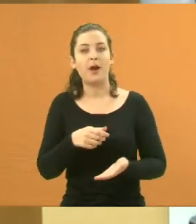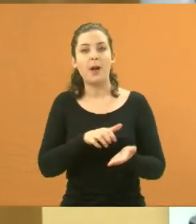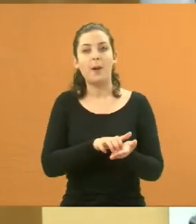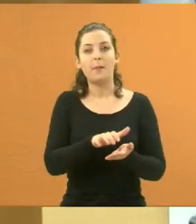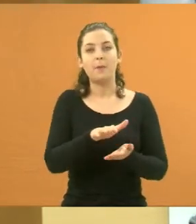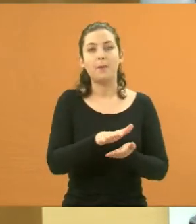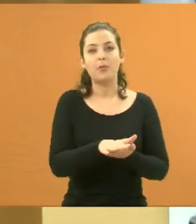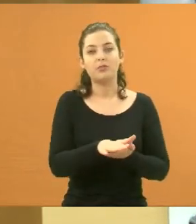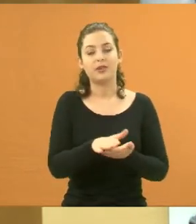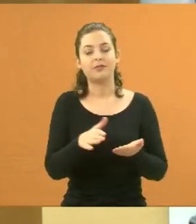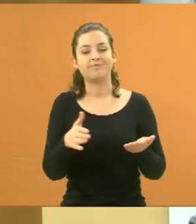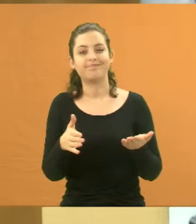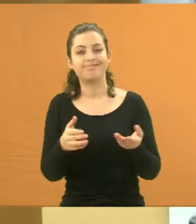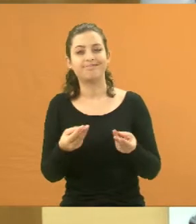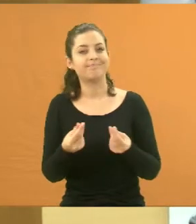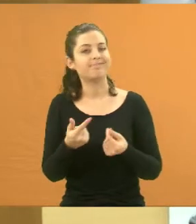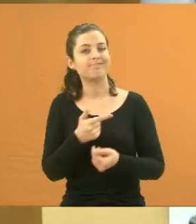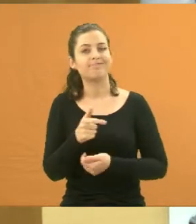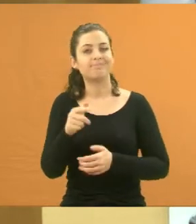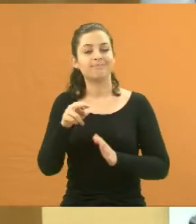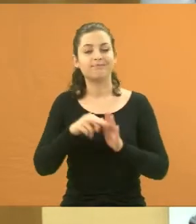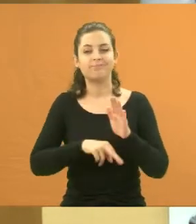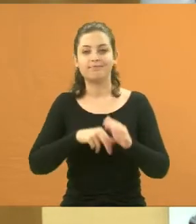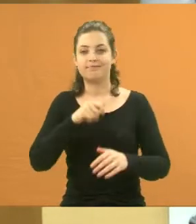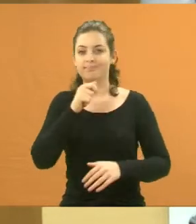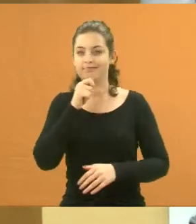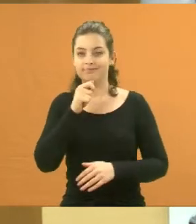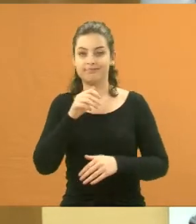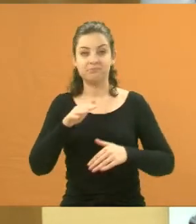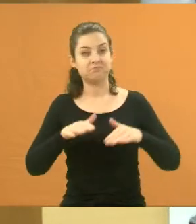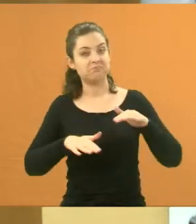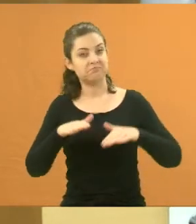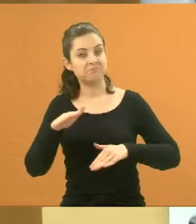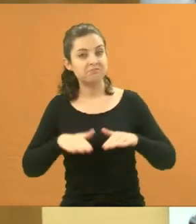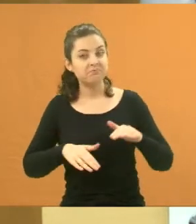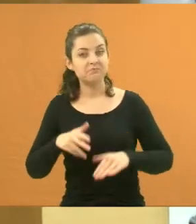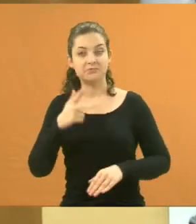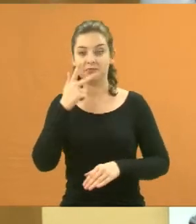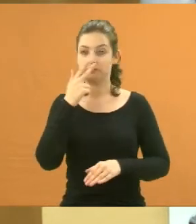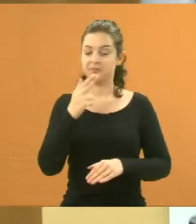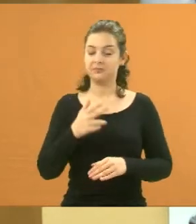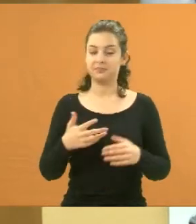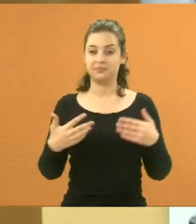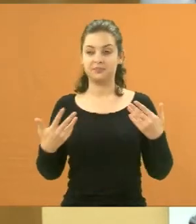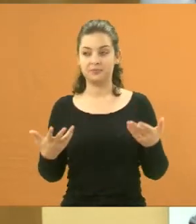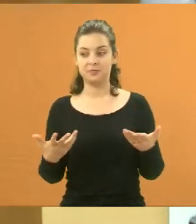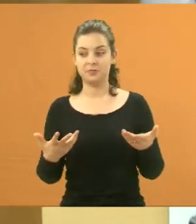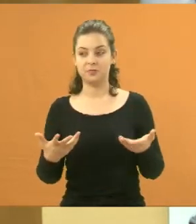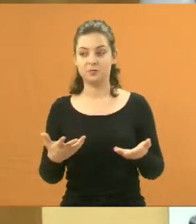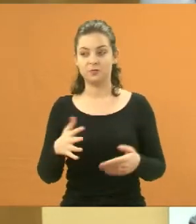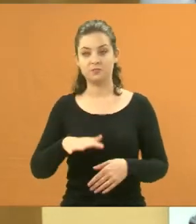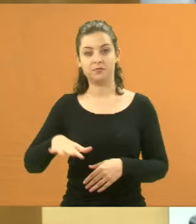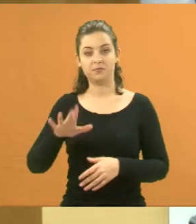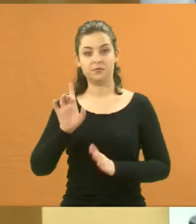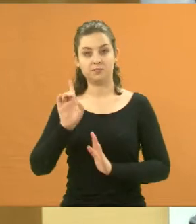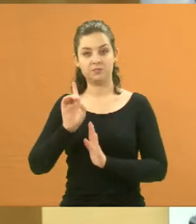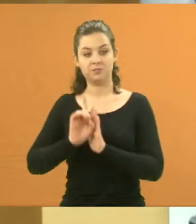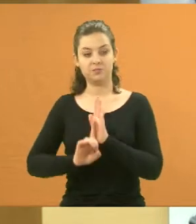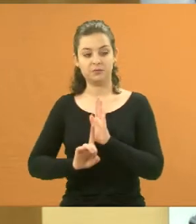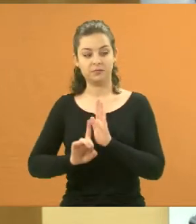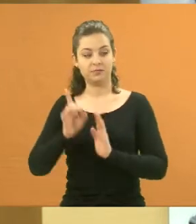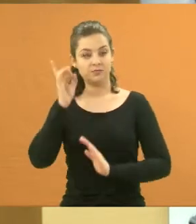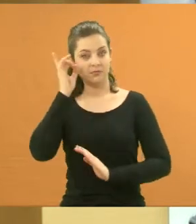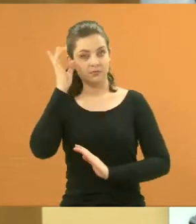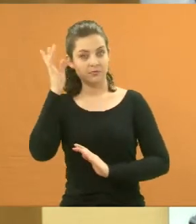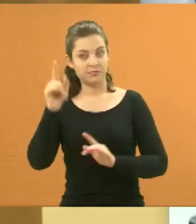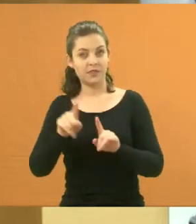multas, de todas as multas. Então, talvez, parece, na área do direito, parece que isso é fácil,